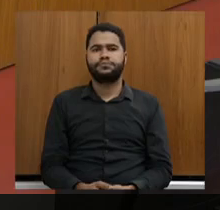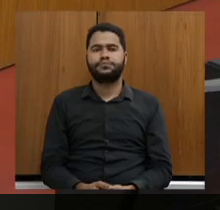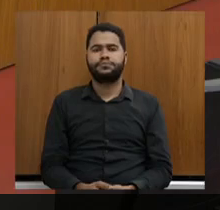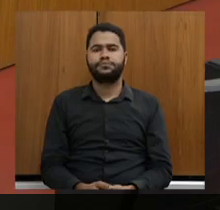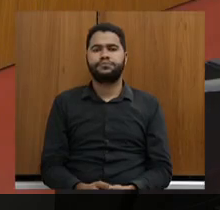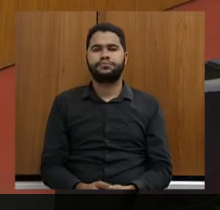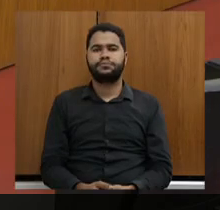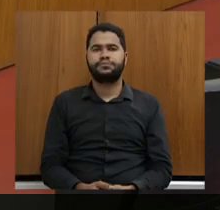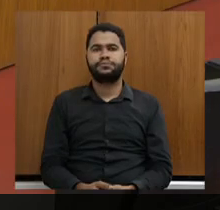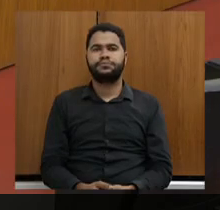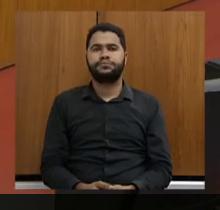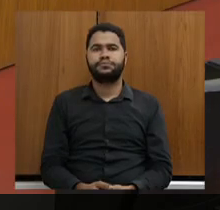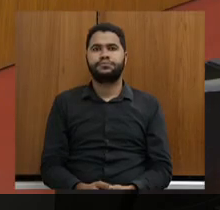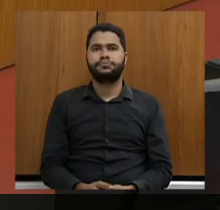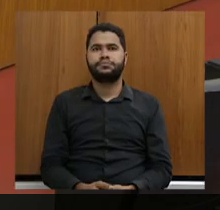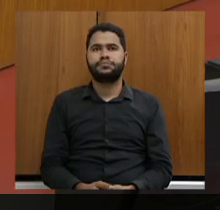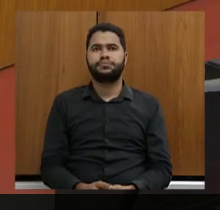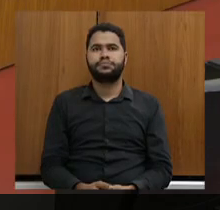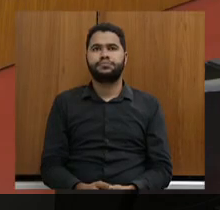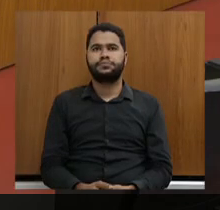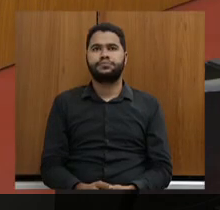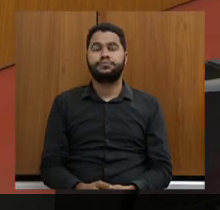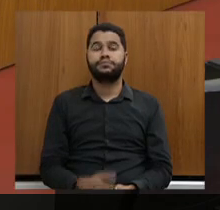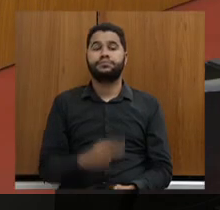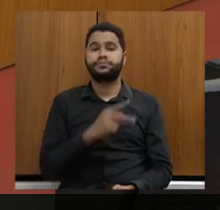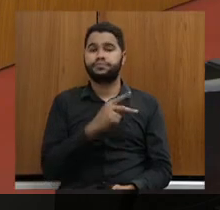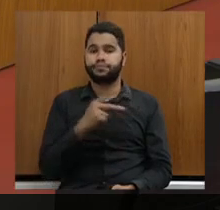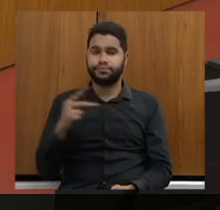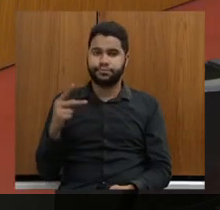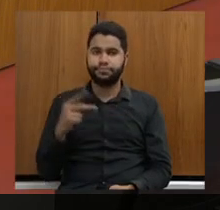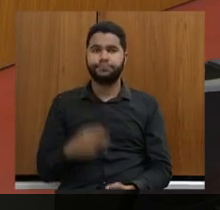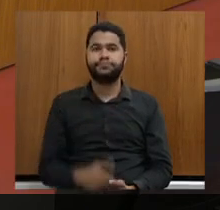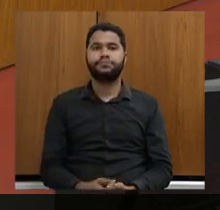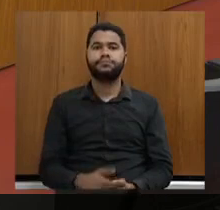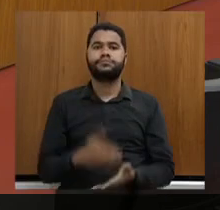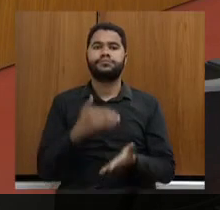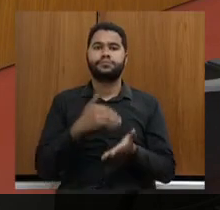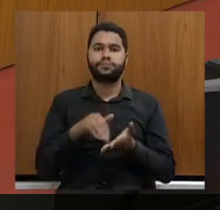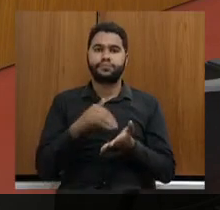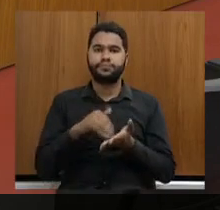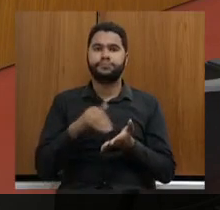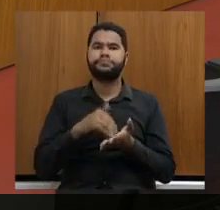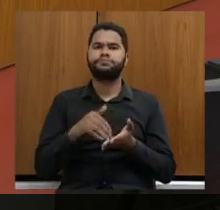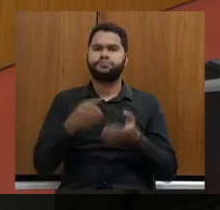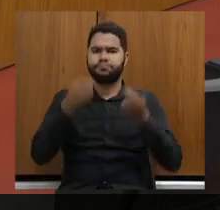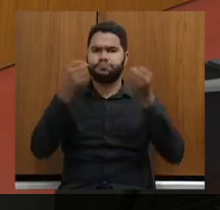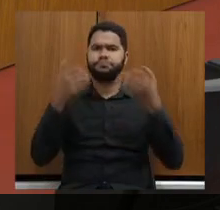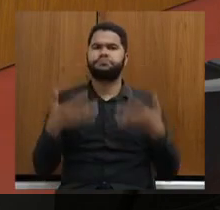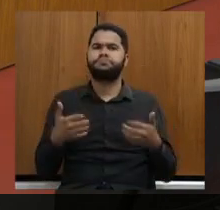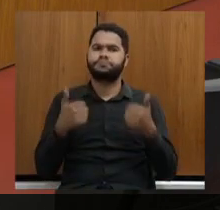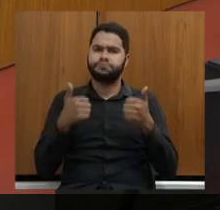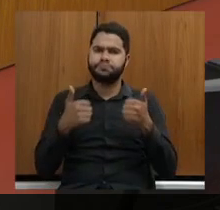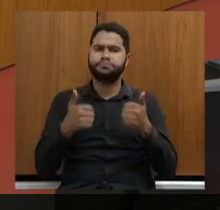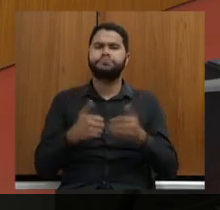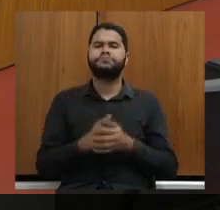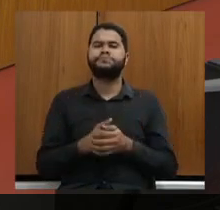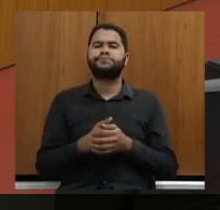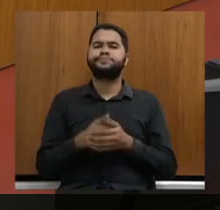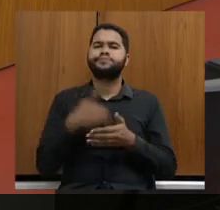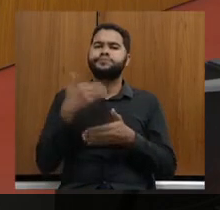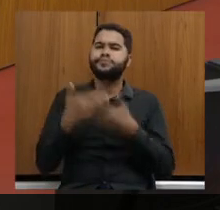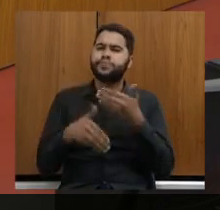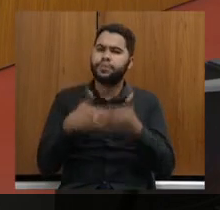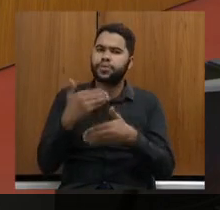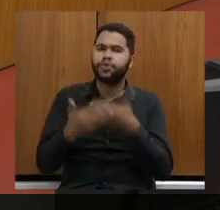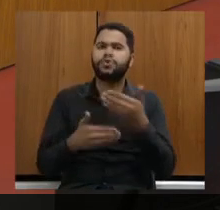se pretendes fatal por favor sim é secretária muito bem falado que tudo se passa por um